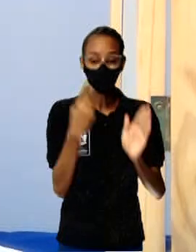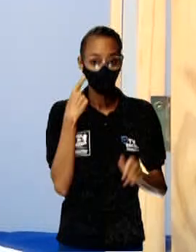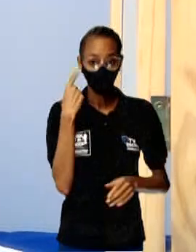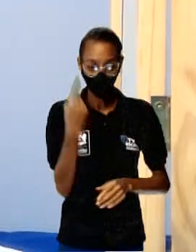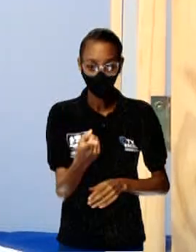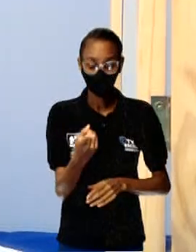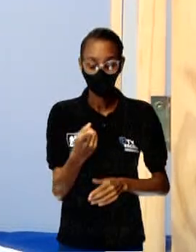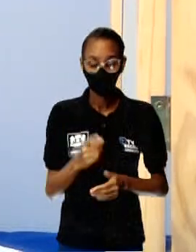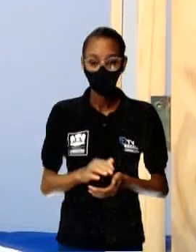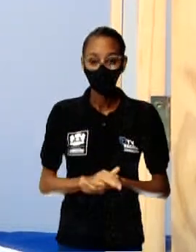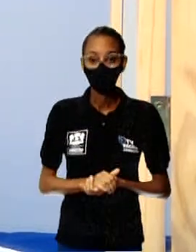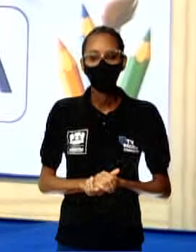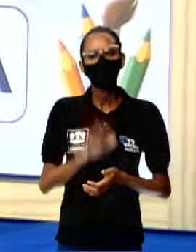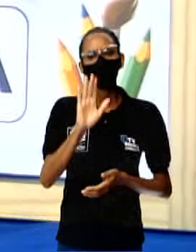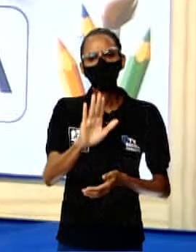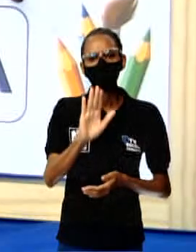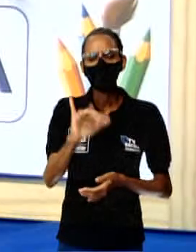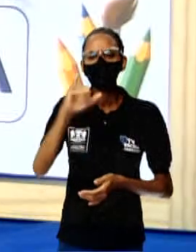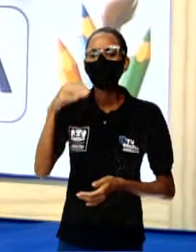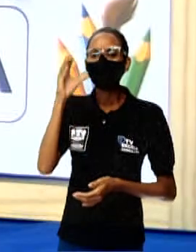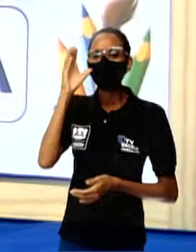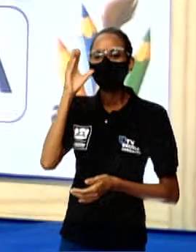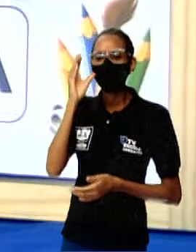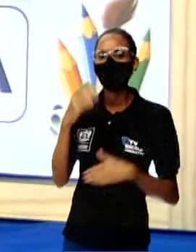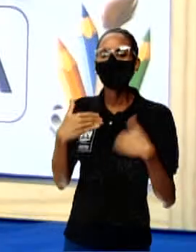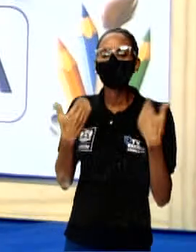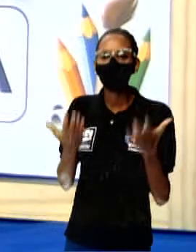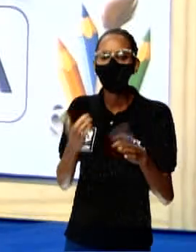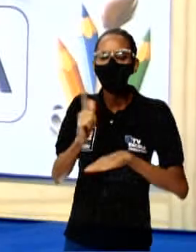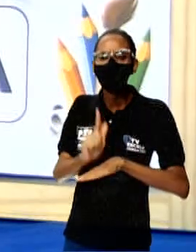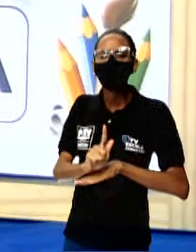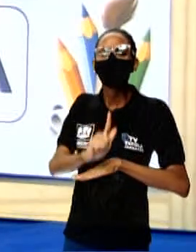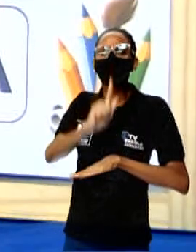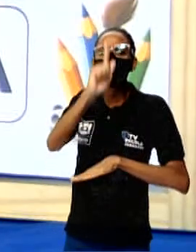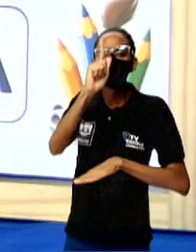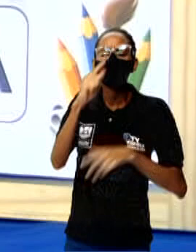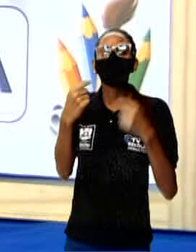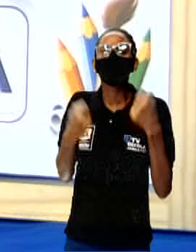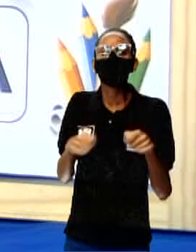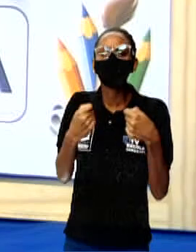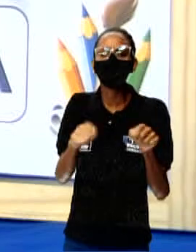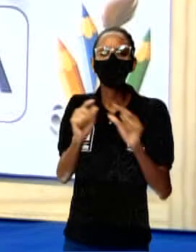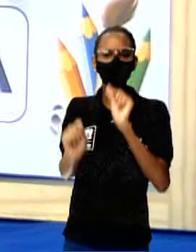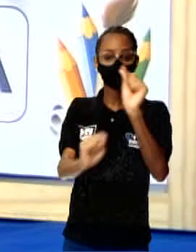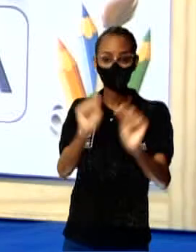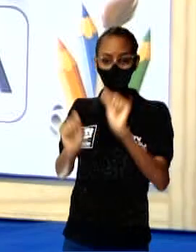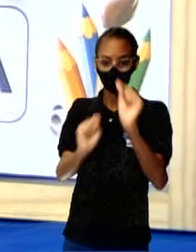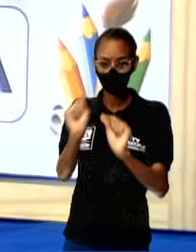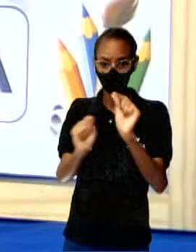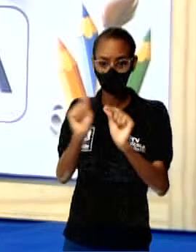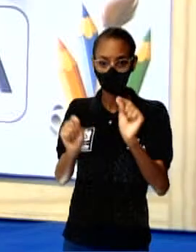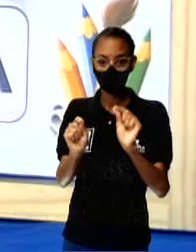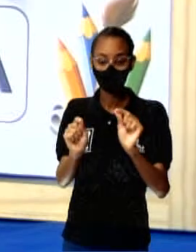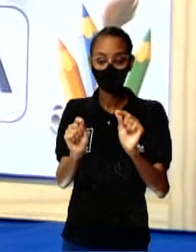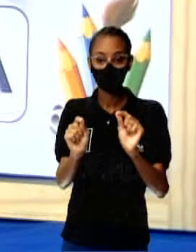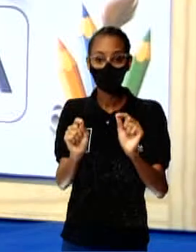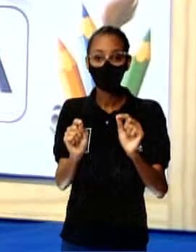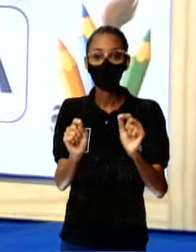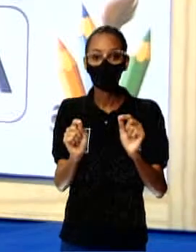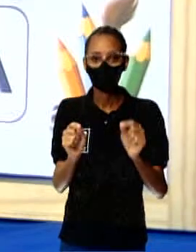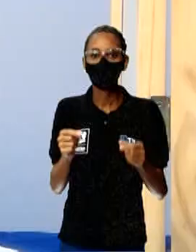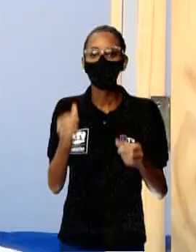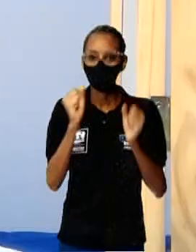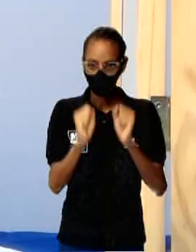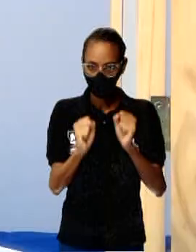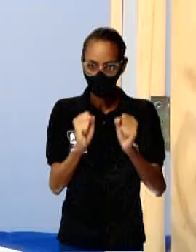só mas Zuca e para não sair esse foguete sabe o que a gente precisa fazer encaixa